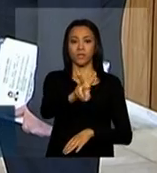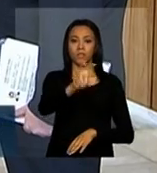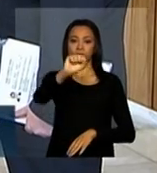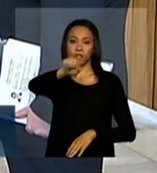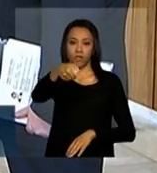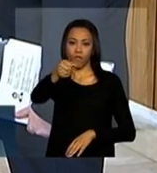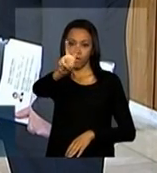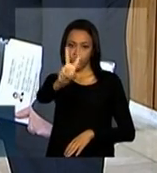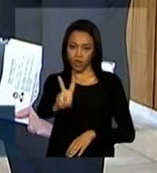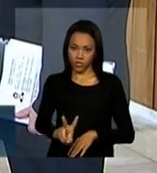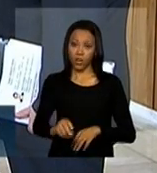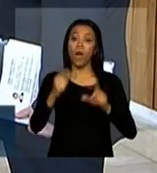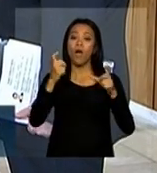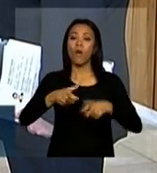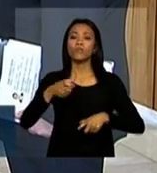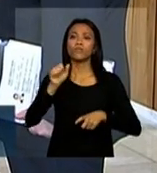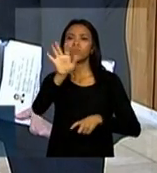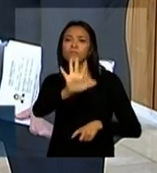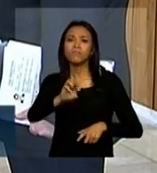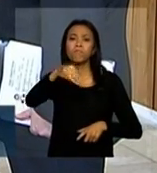localizado na Ásia.